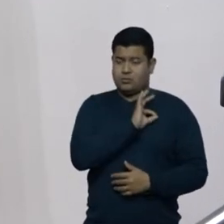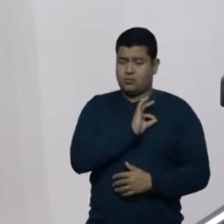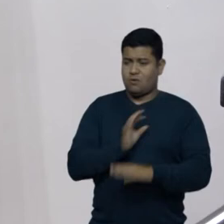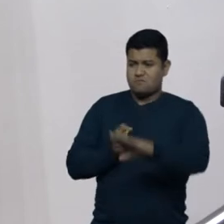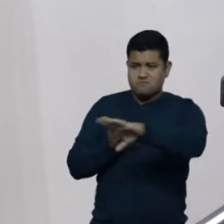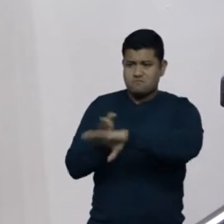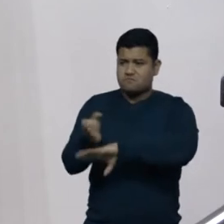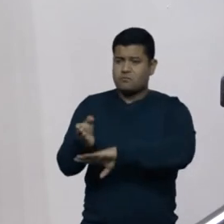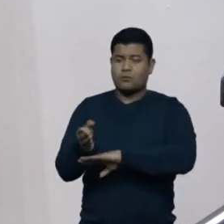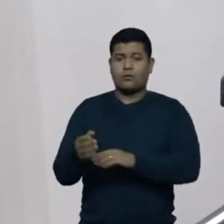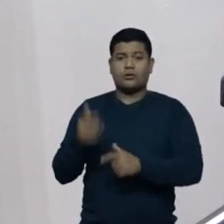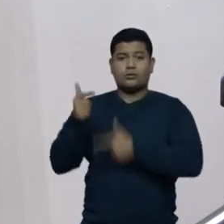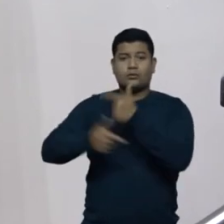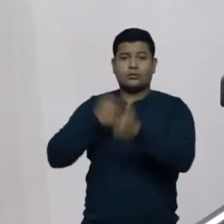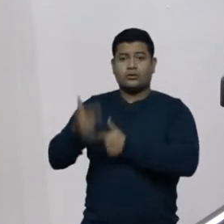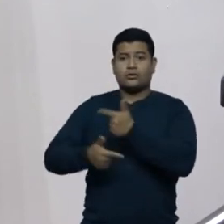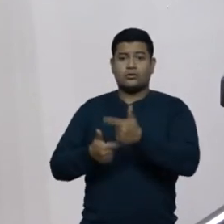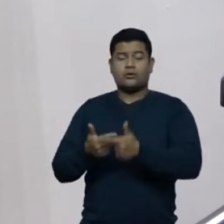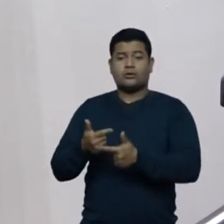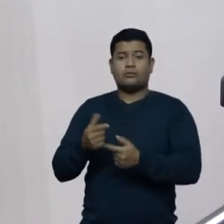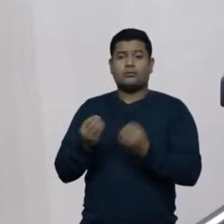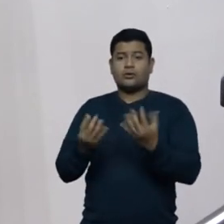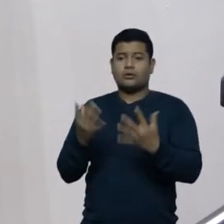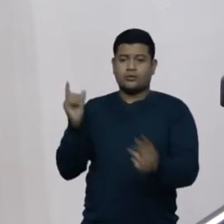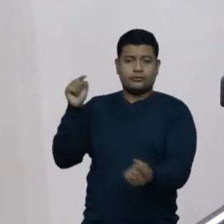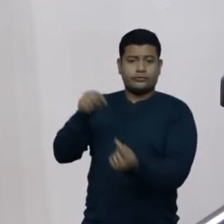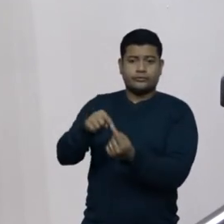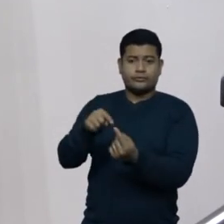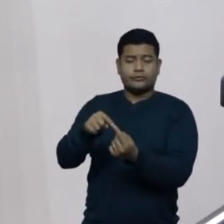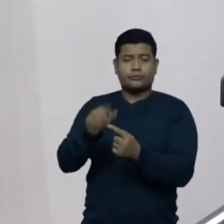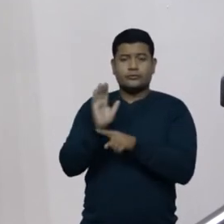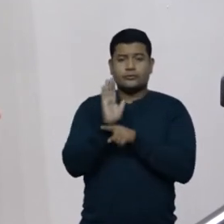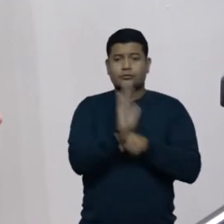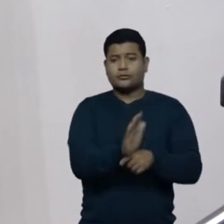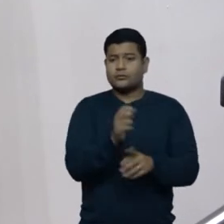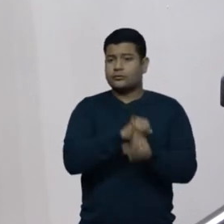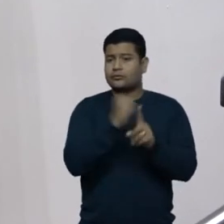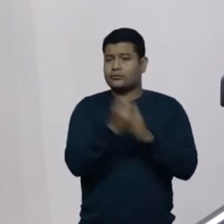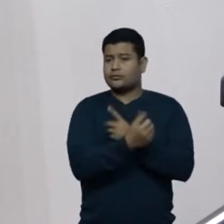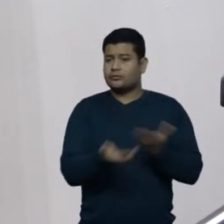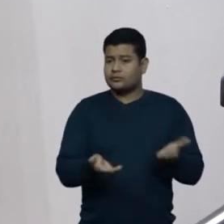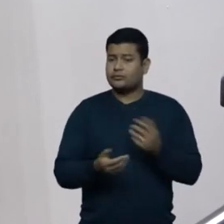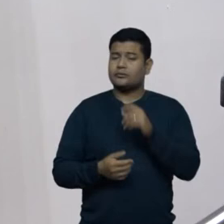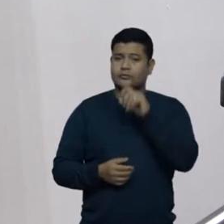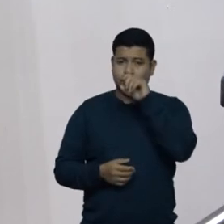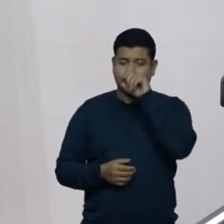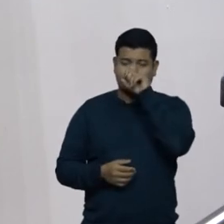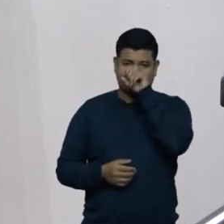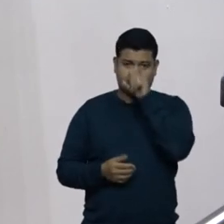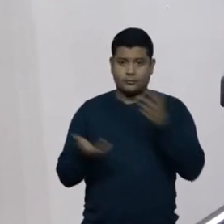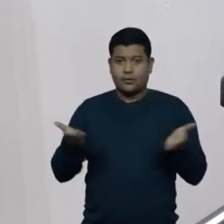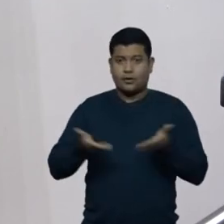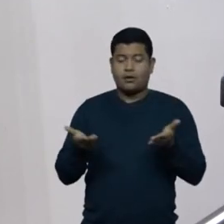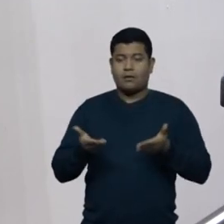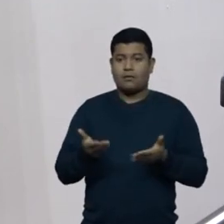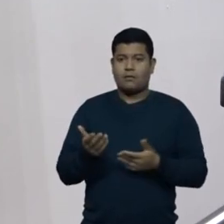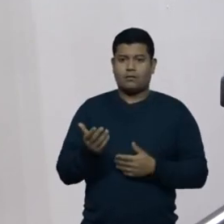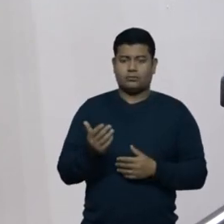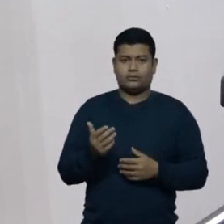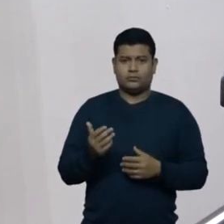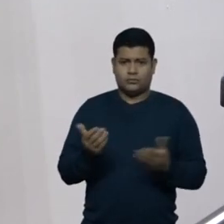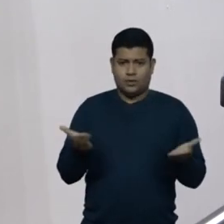missão em defesa da sociedade. Aí nós vimos agora, poucos dias,